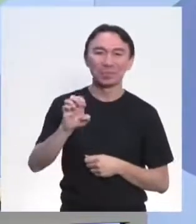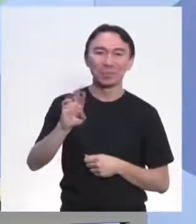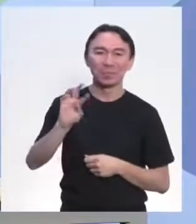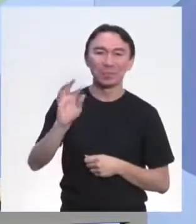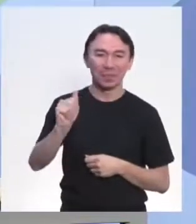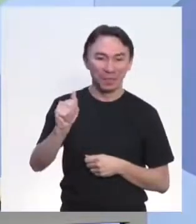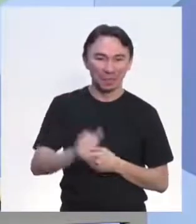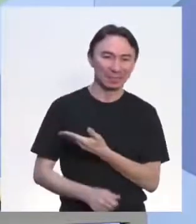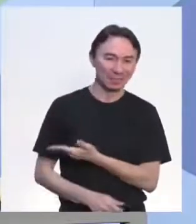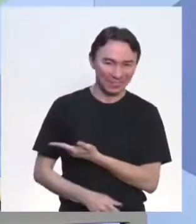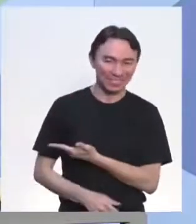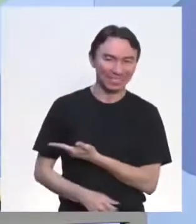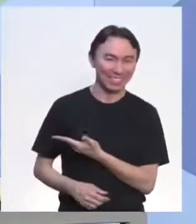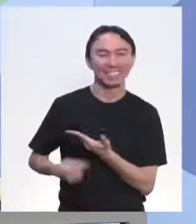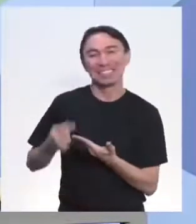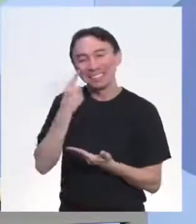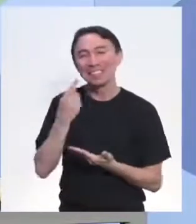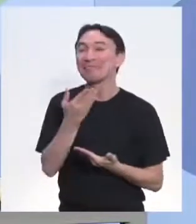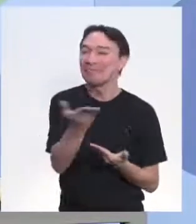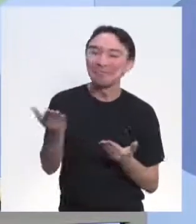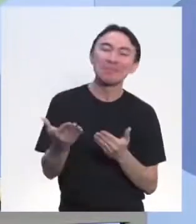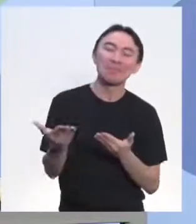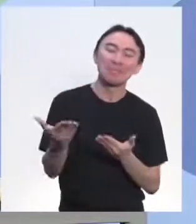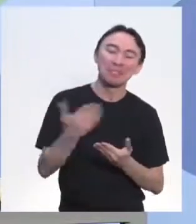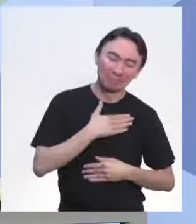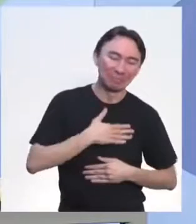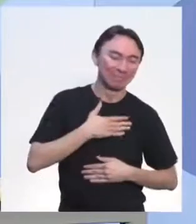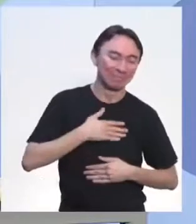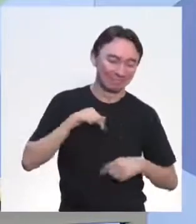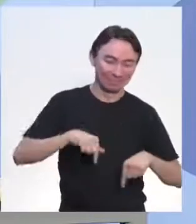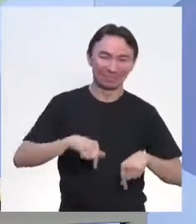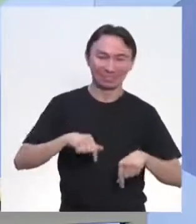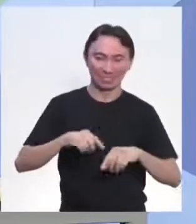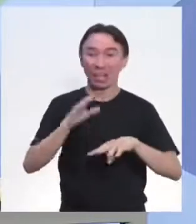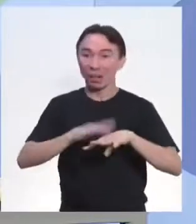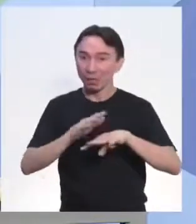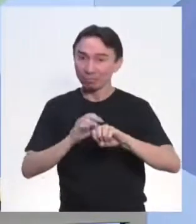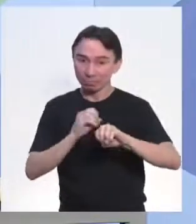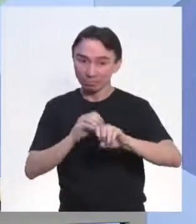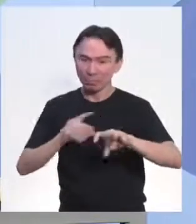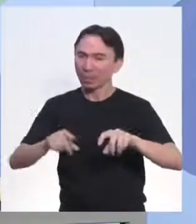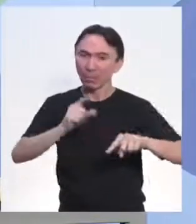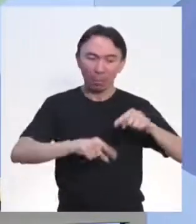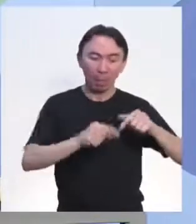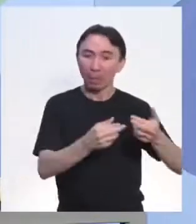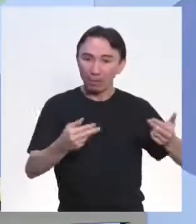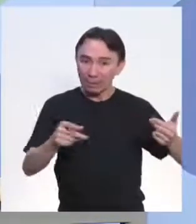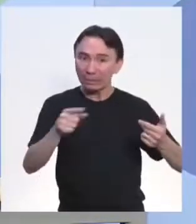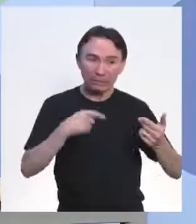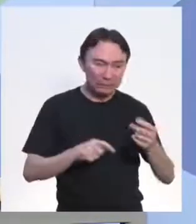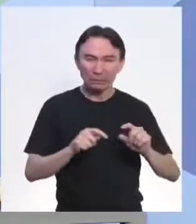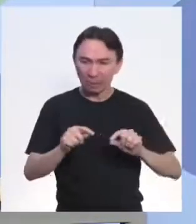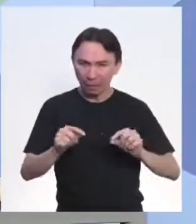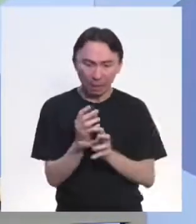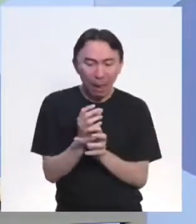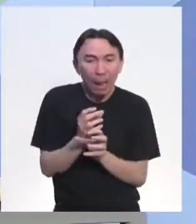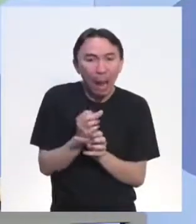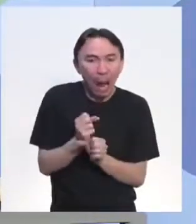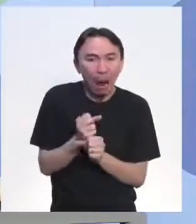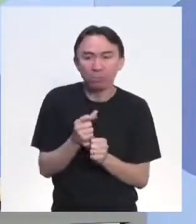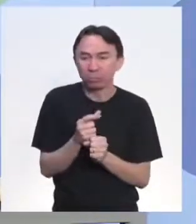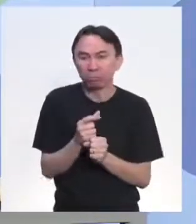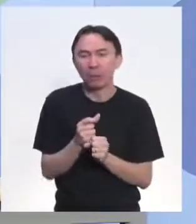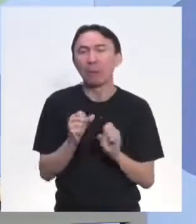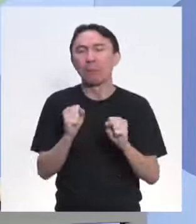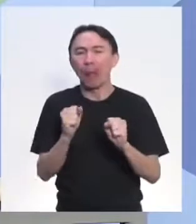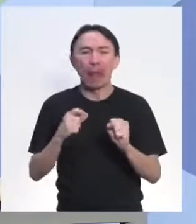todos bem-vindos à nossa aula aí da segunda série. Pessoal, separa material que a gente vai fazer bastante continha. Se você quiser separar a calculadora